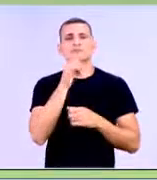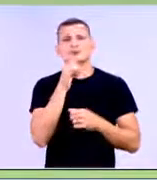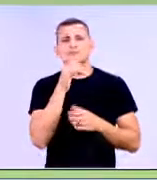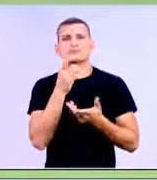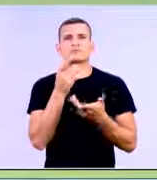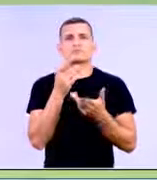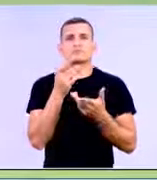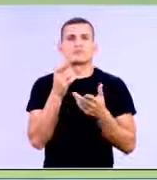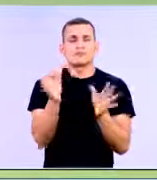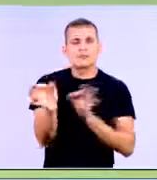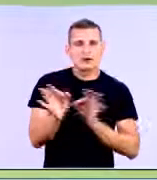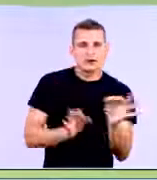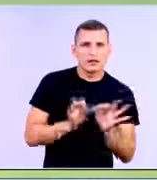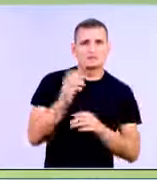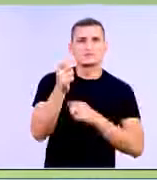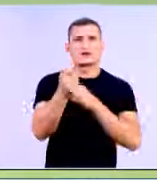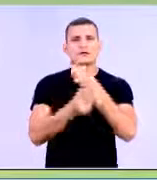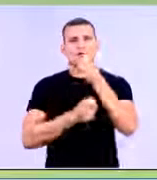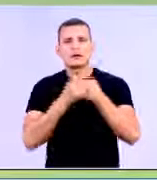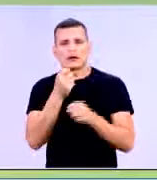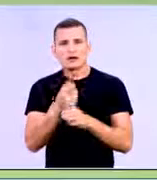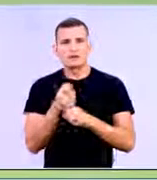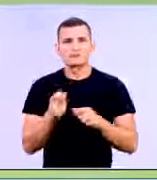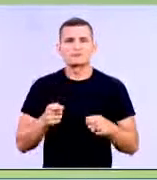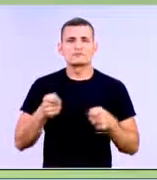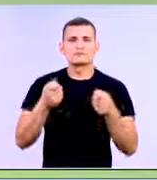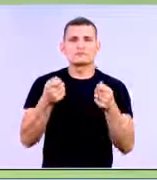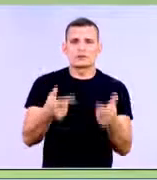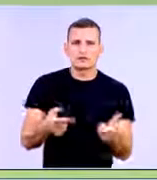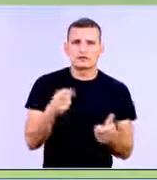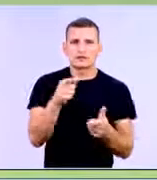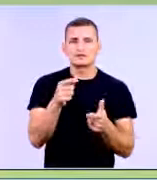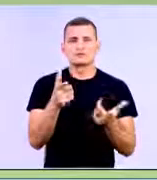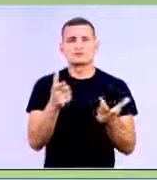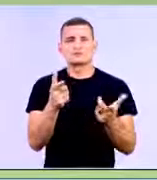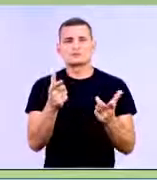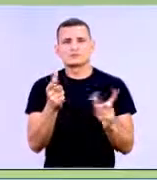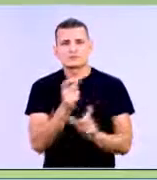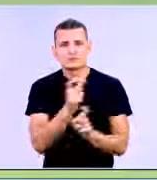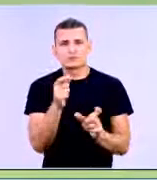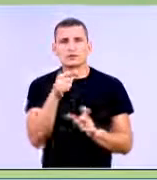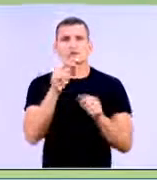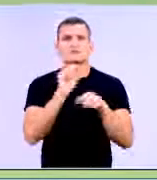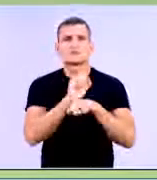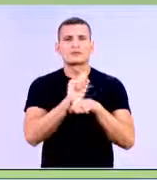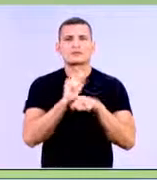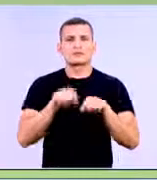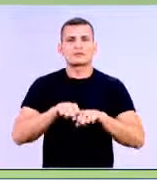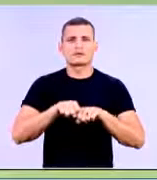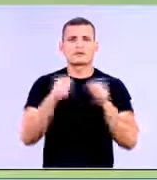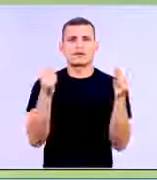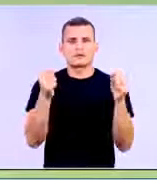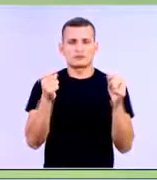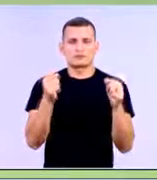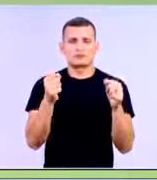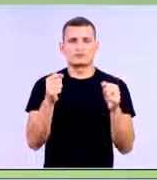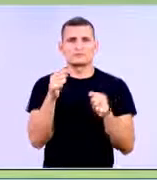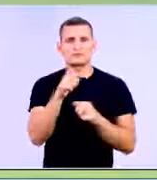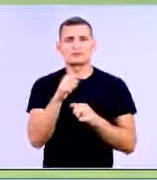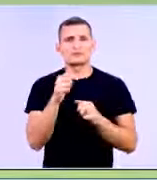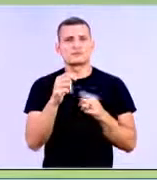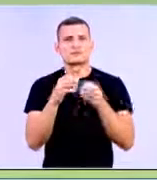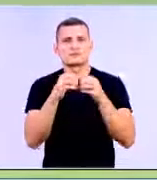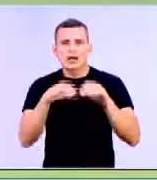que seja, de investimentos naquela estrutura. Aí ele espera quebrar para que ele possa